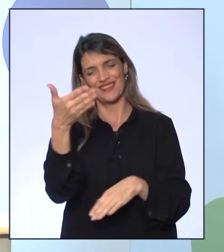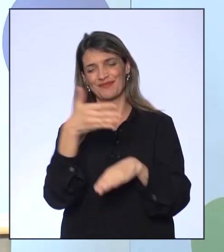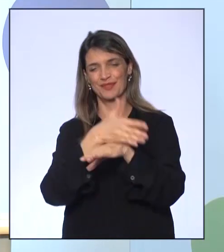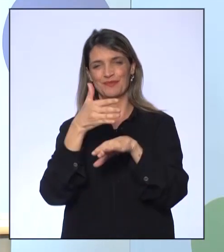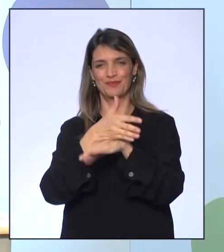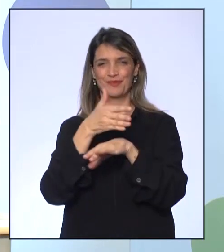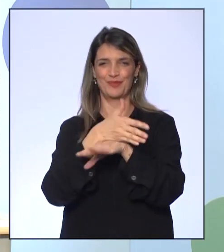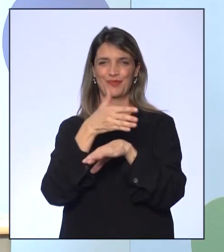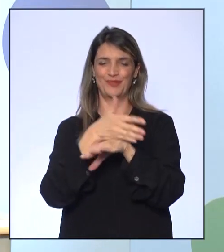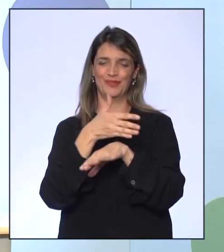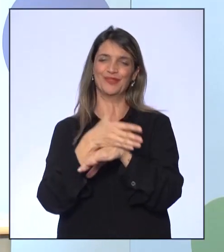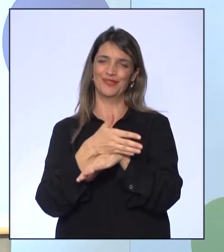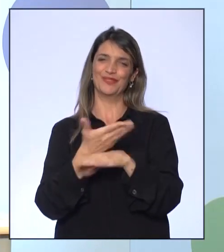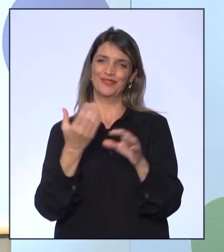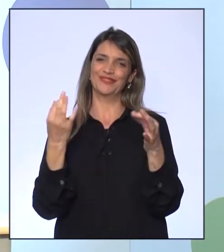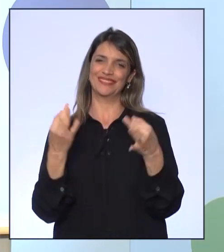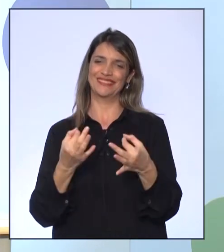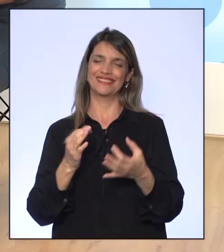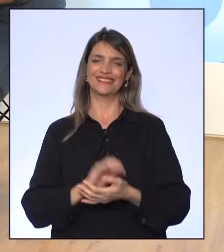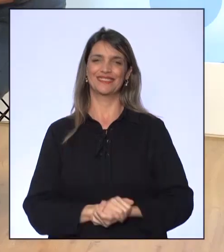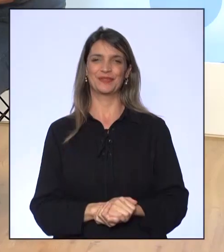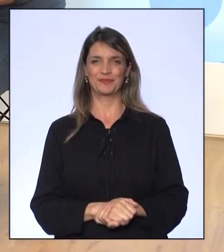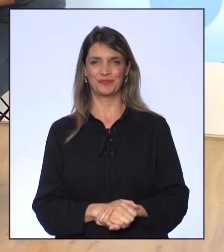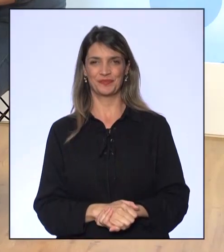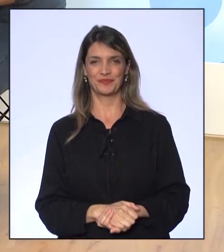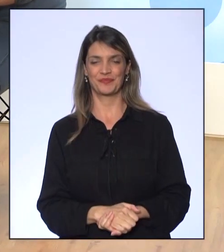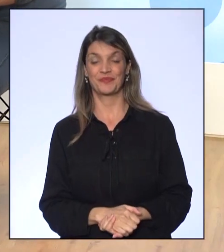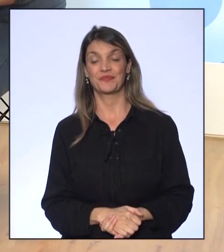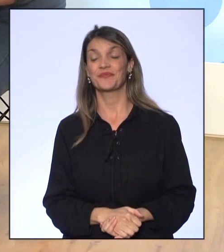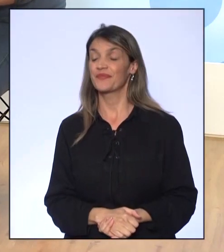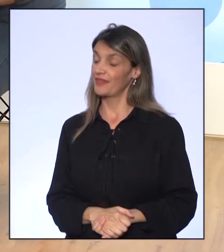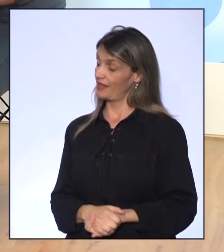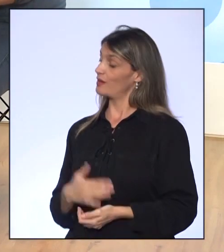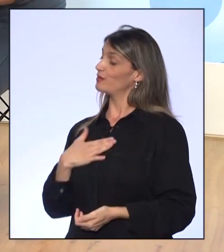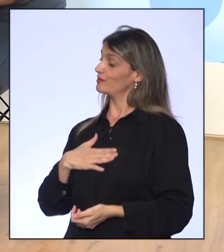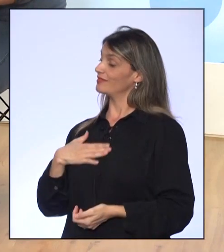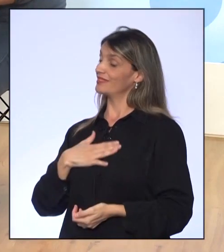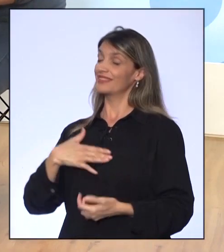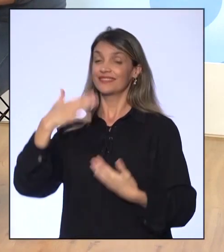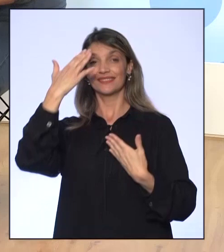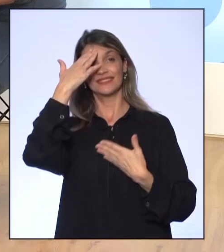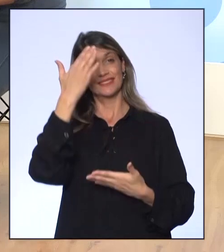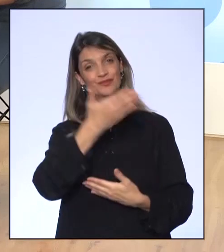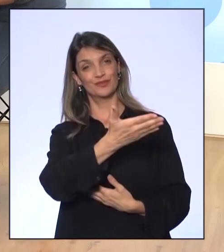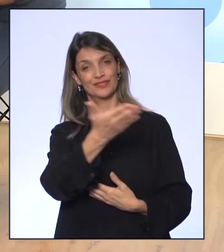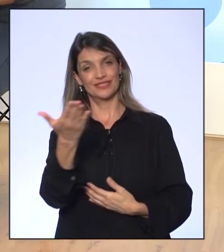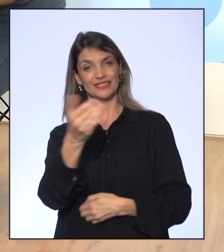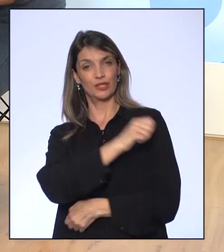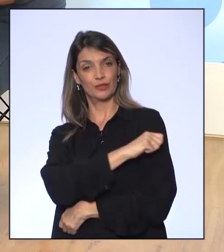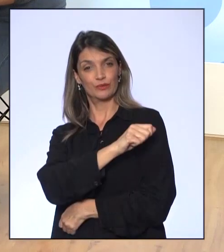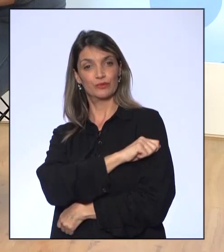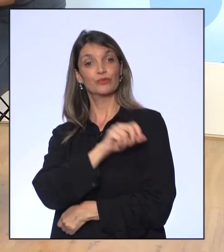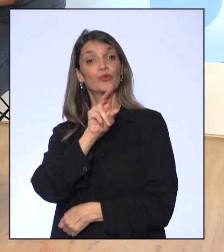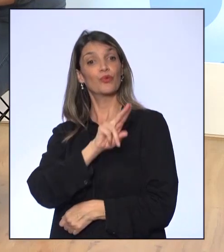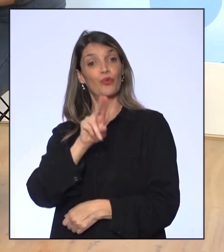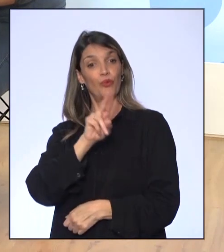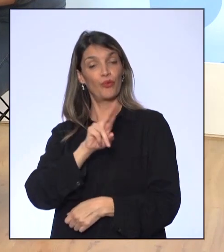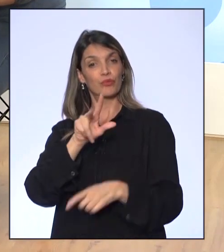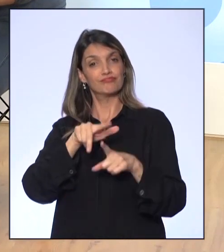responderam corretamente. Muito bem, professor. Então, gostaria mais uma vez de agradecer os alunos. Utilize essa ferramenta